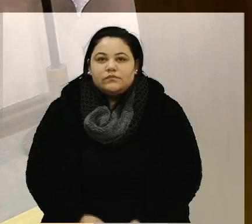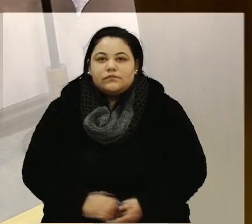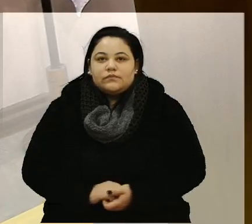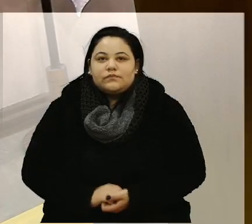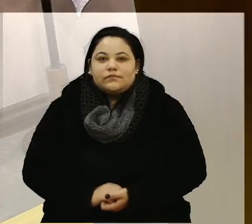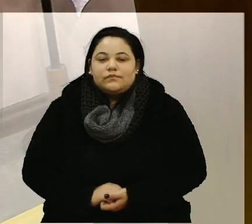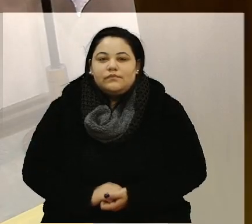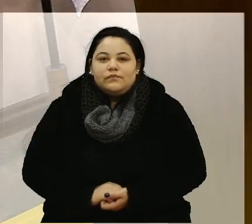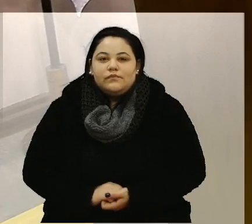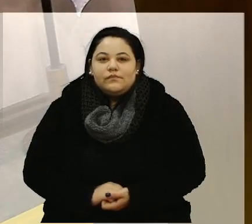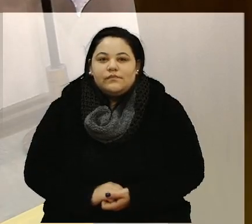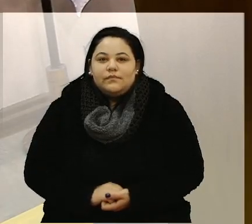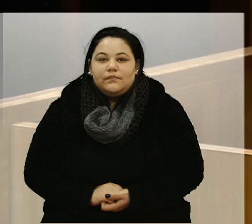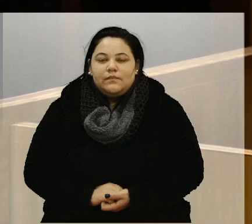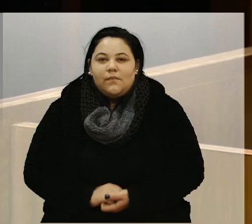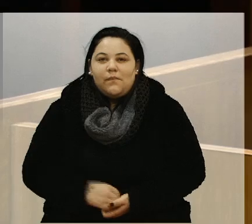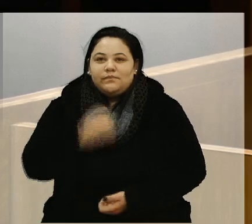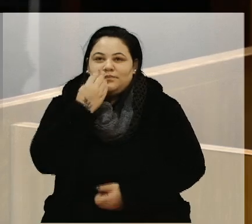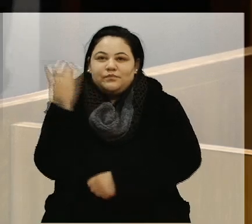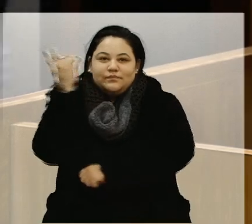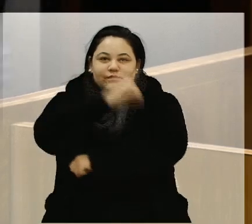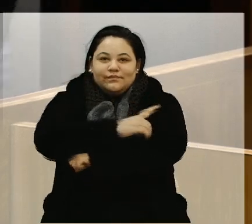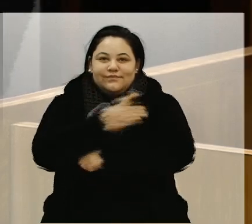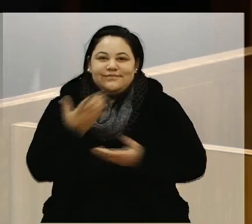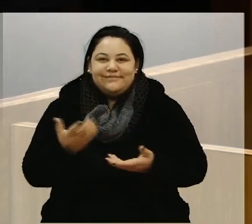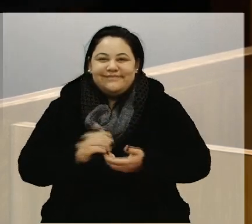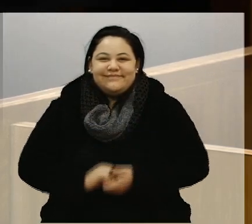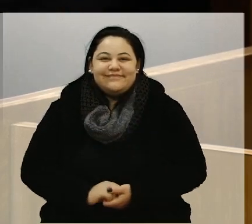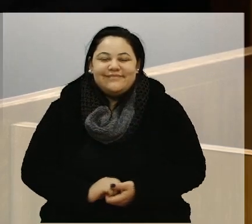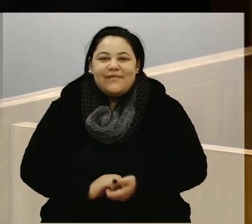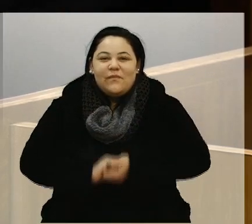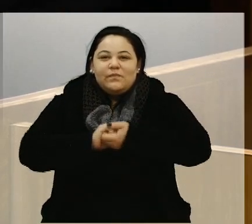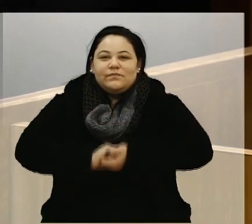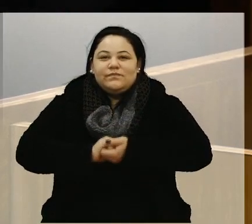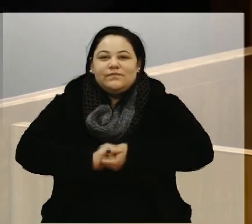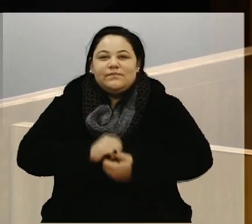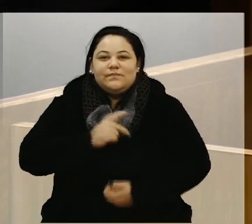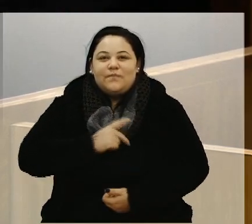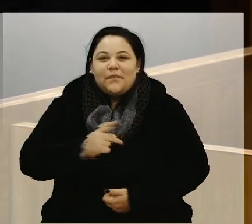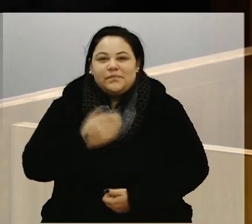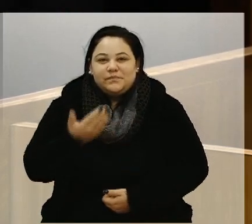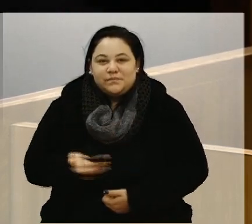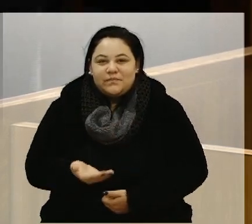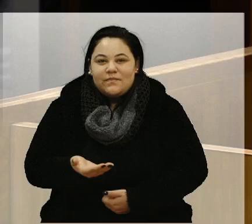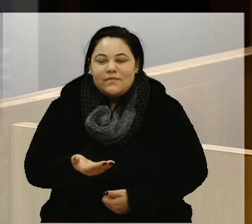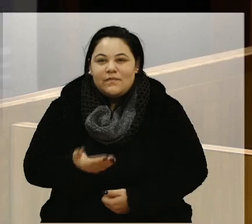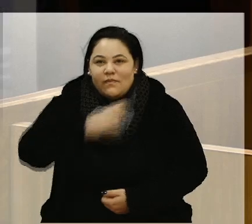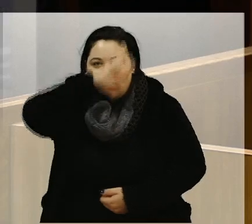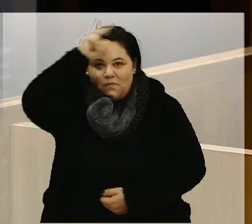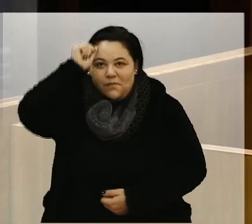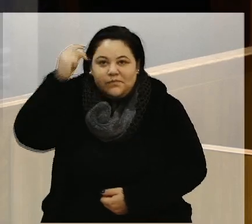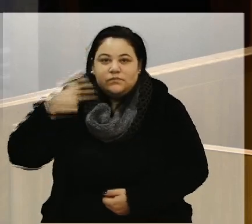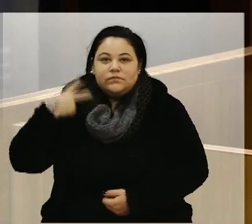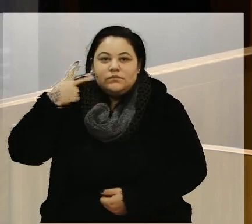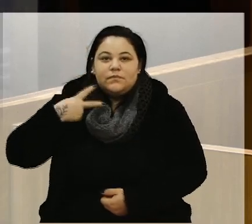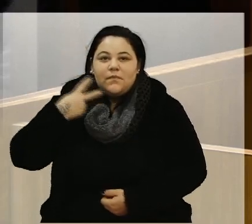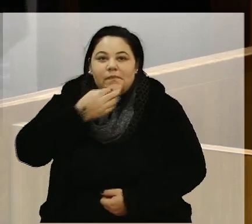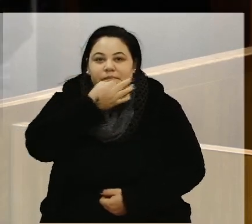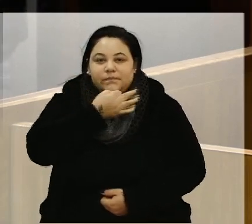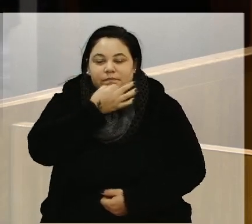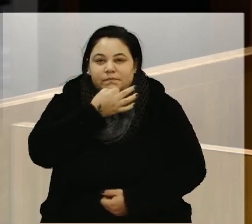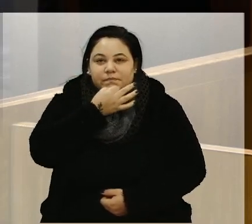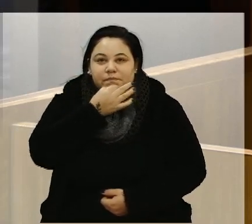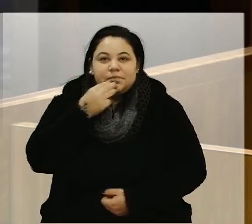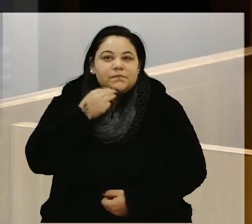Certinho, então. Bom dia, então. Cumprimento a senhora presidente da Câmara Municipal de Vereadores de Caxias do Sul,